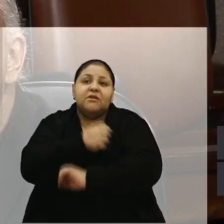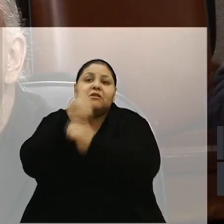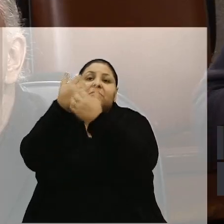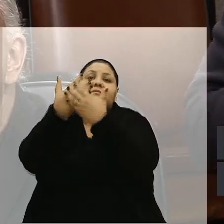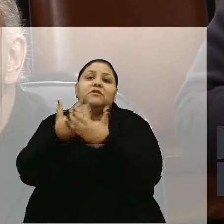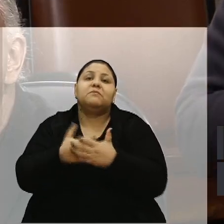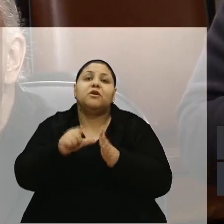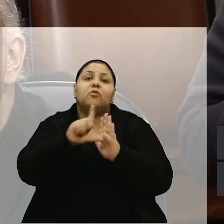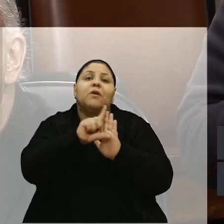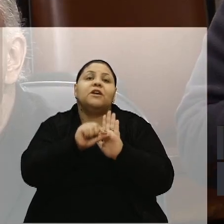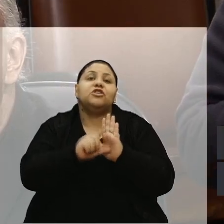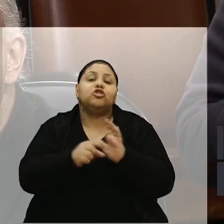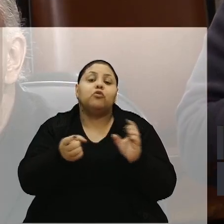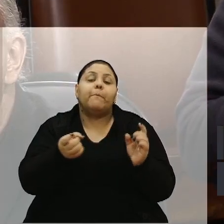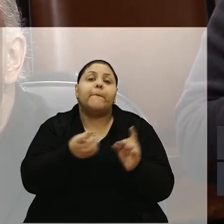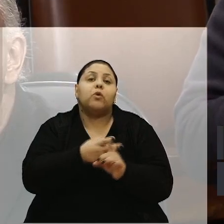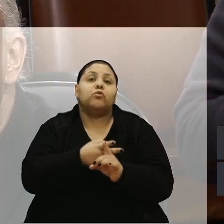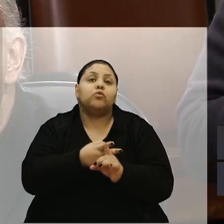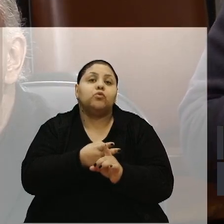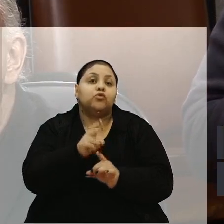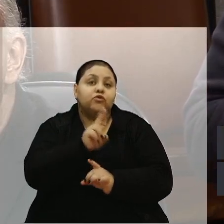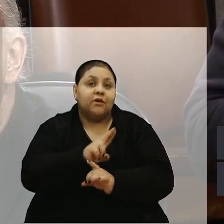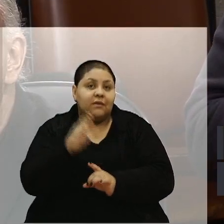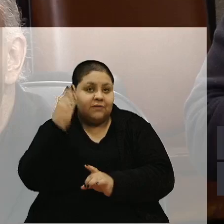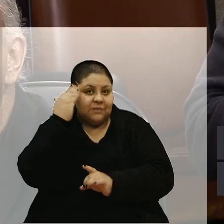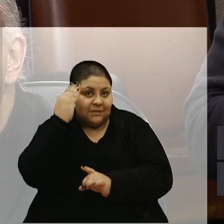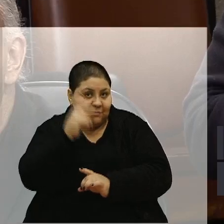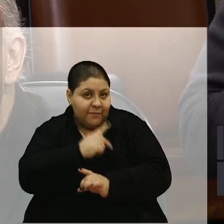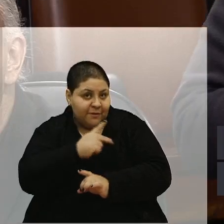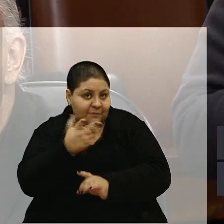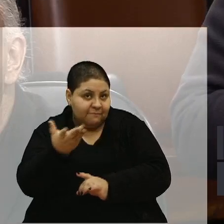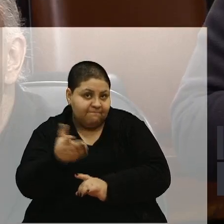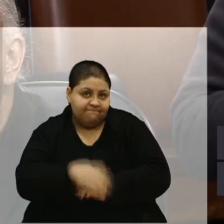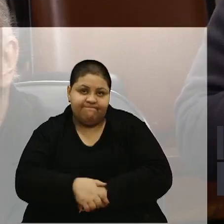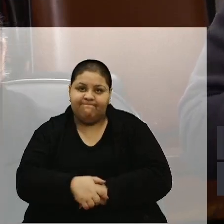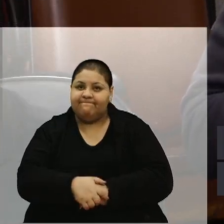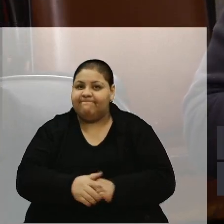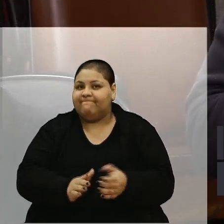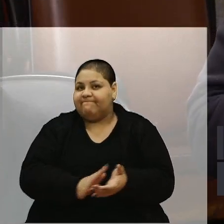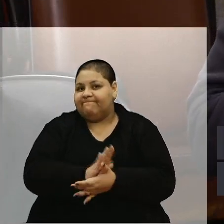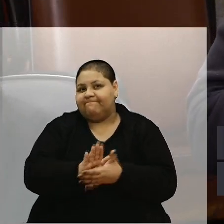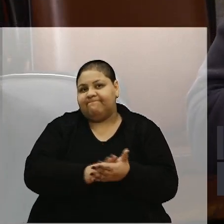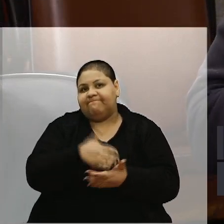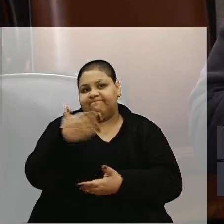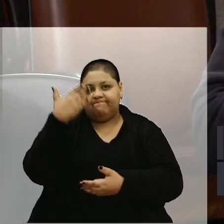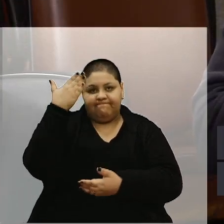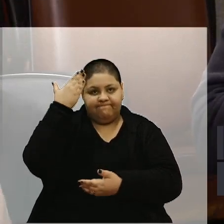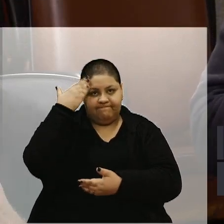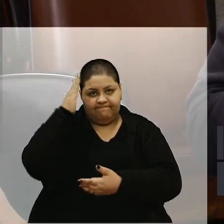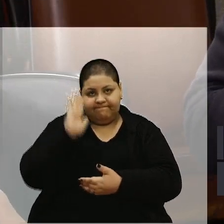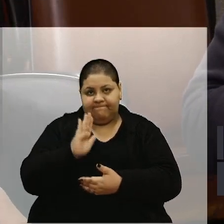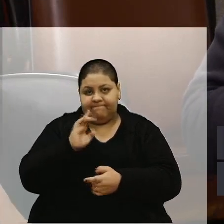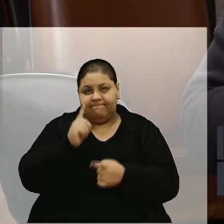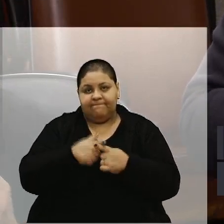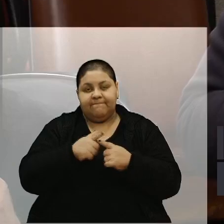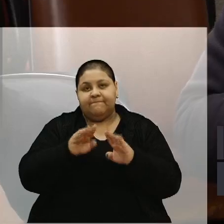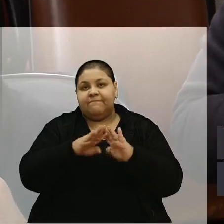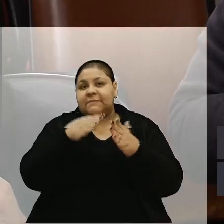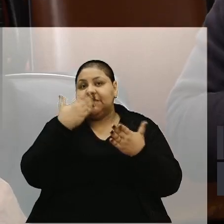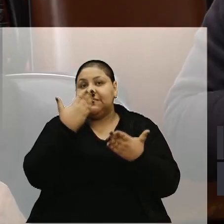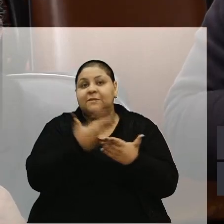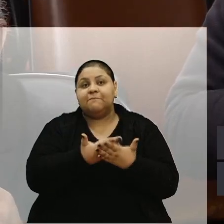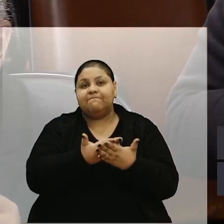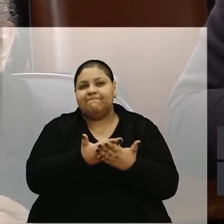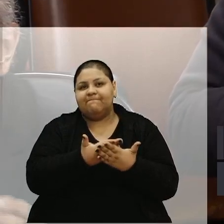artigo que está funcionando na prática. A senhora sabe, presidente? Ninguém sabe. Porque as escolas estão aí.